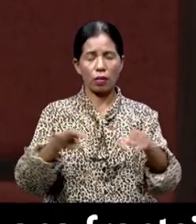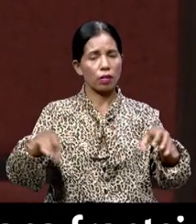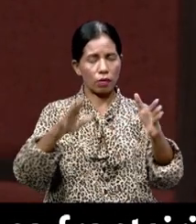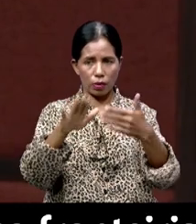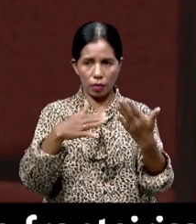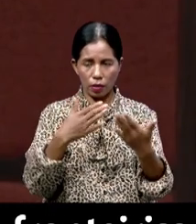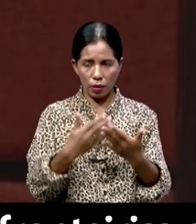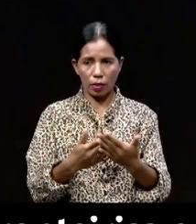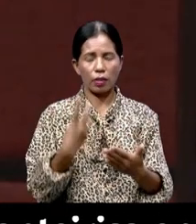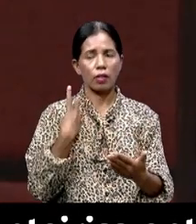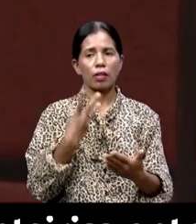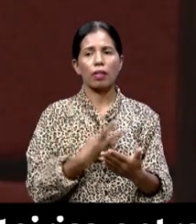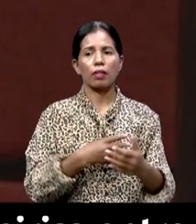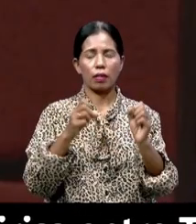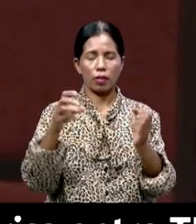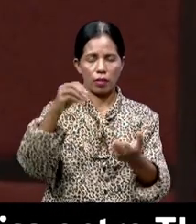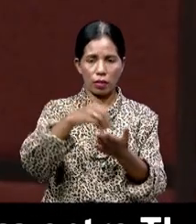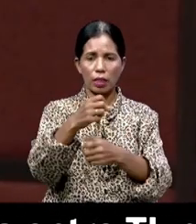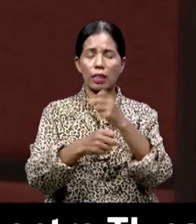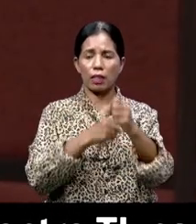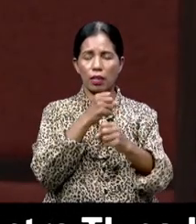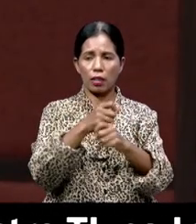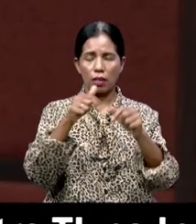que tiveram lugar este ano,